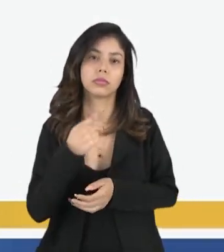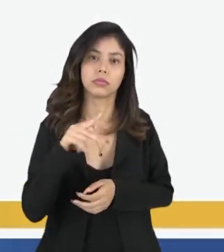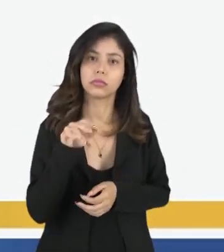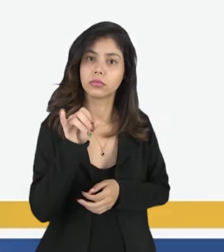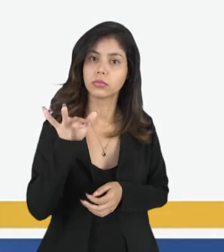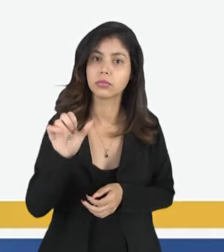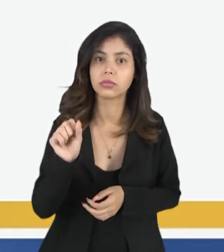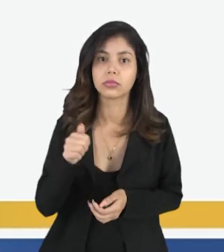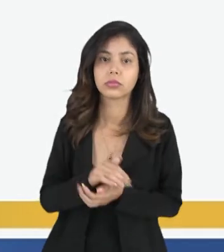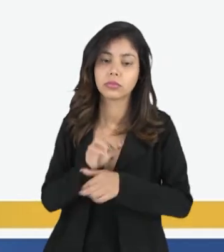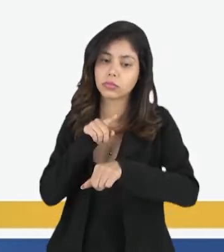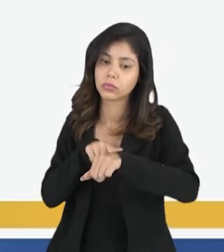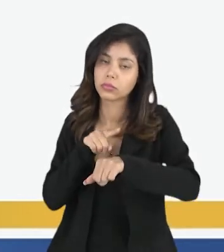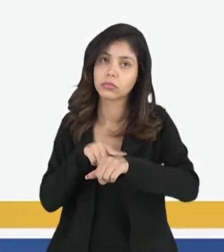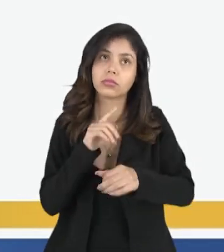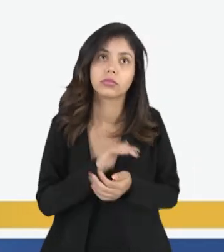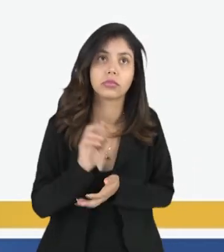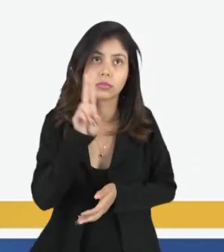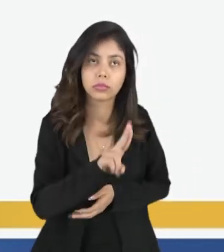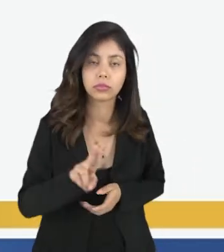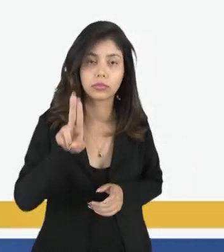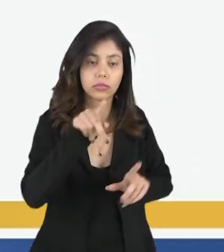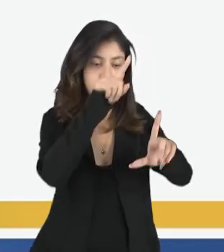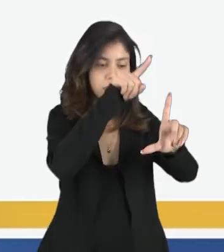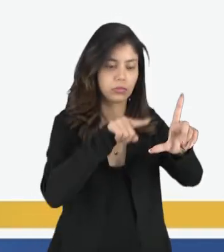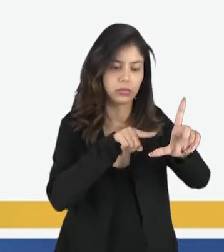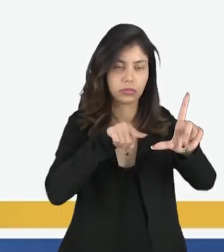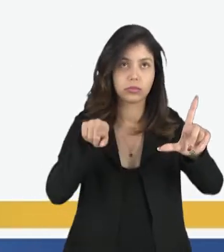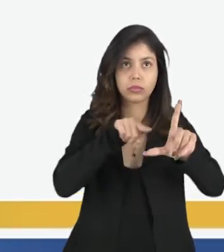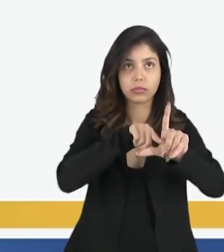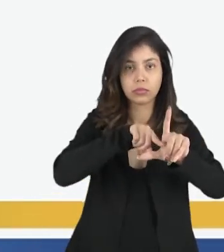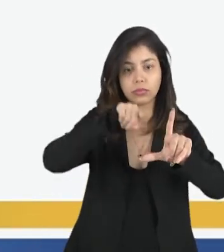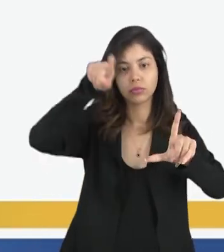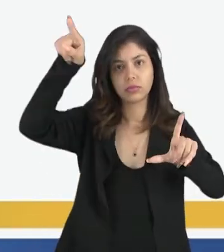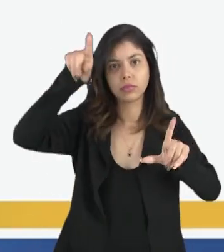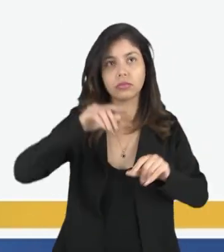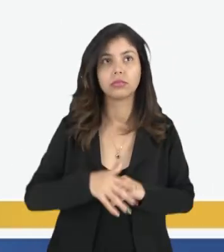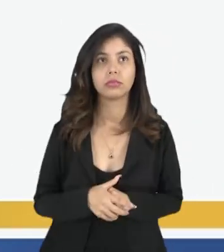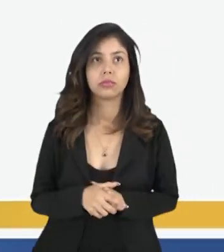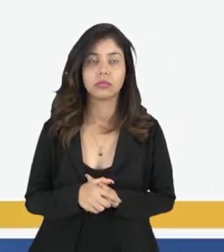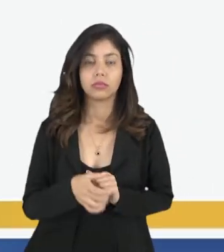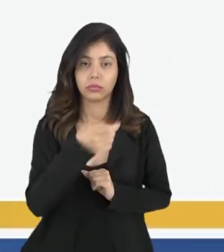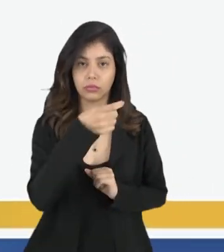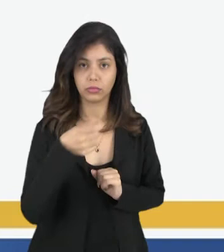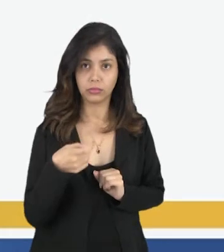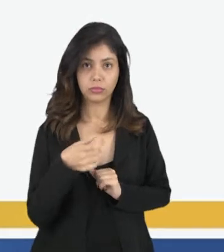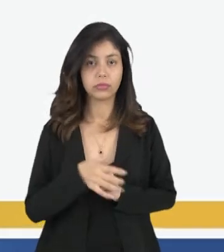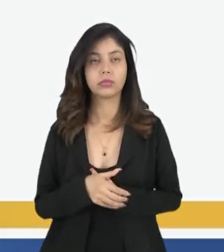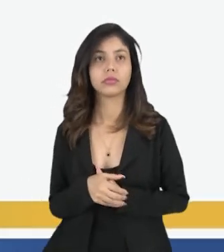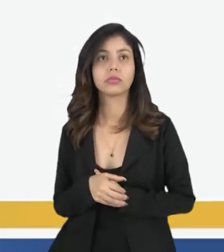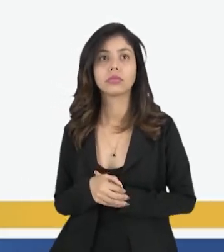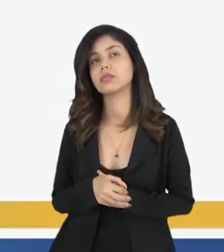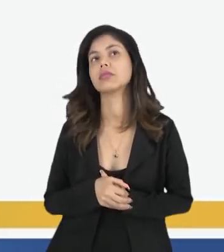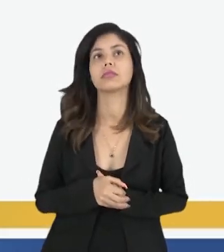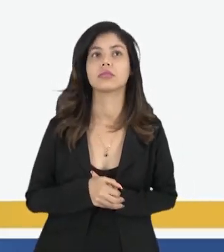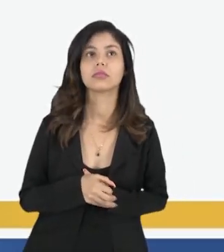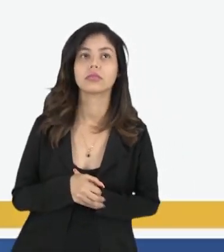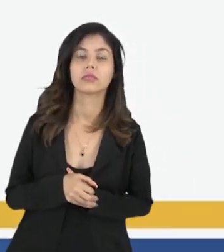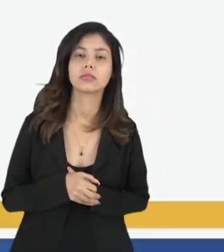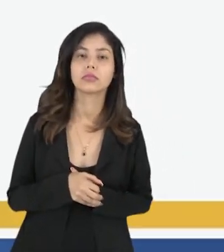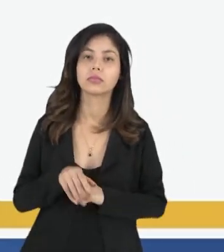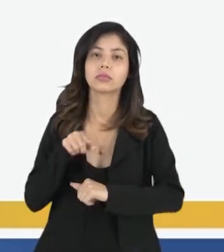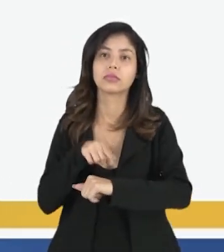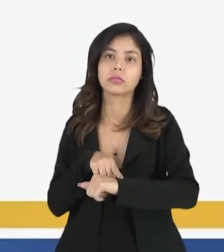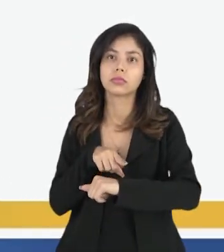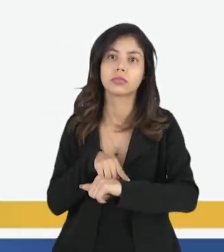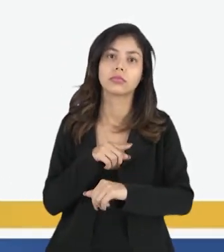móvel em função do tempo usando os gráficos. Então, nesse caso, nós temos aí no eixo do x o